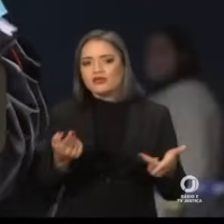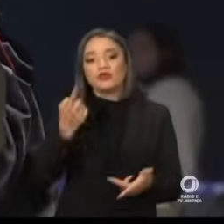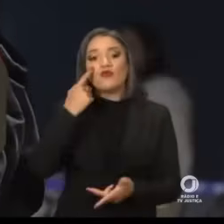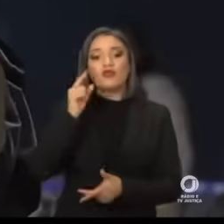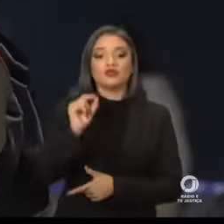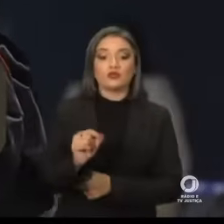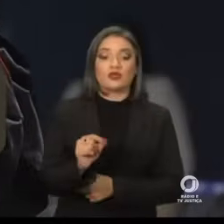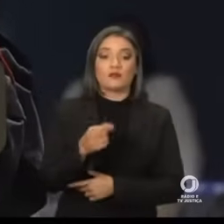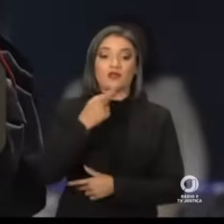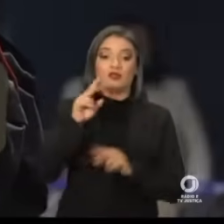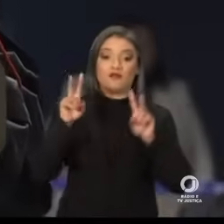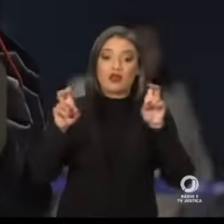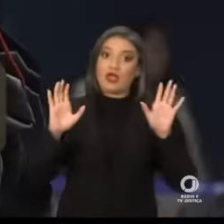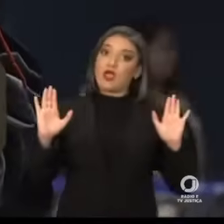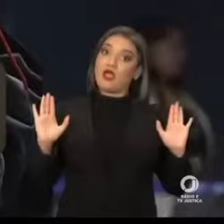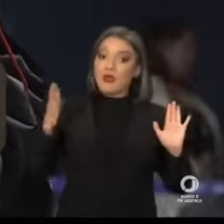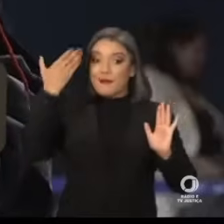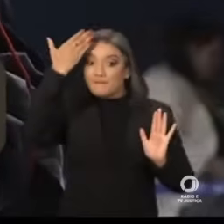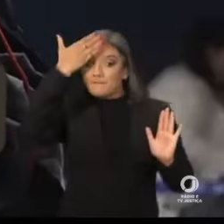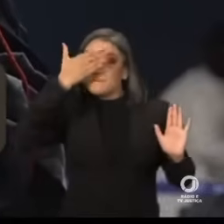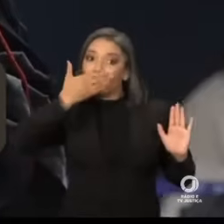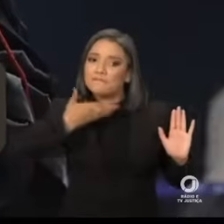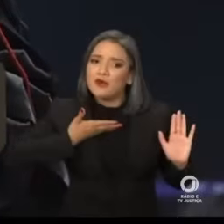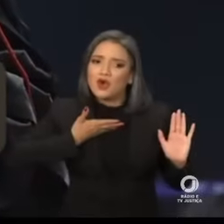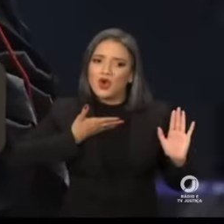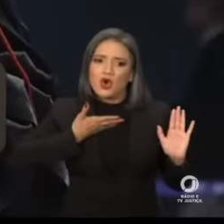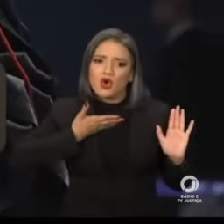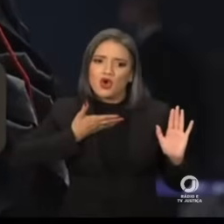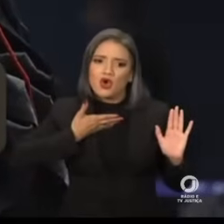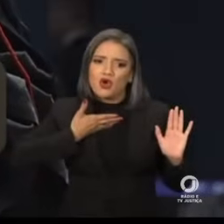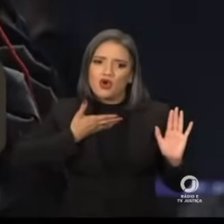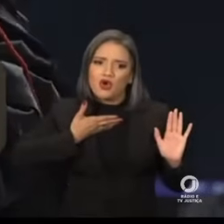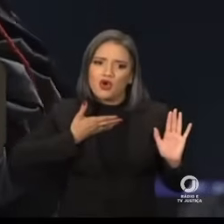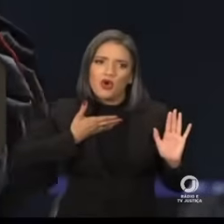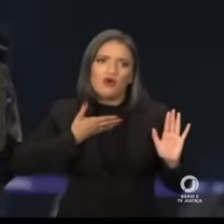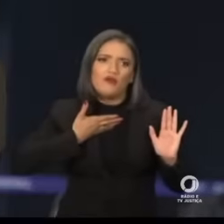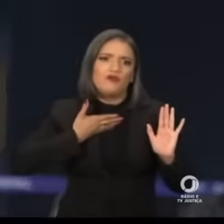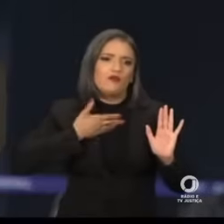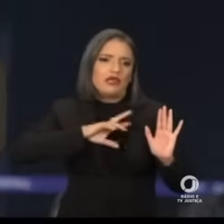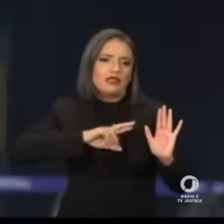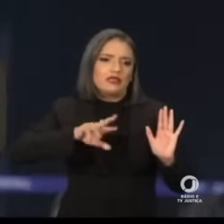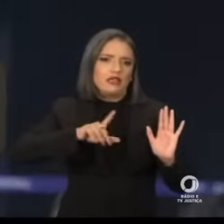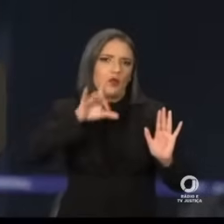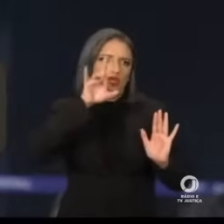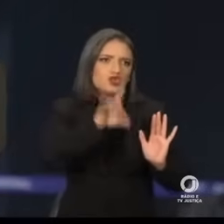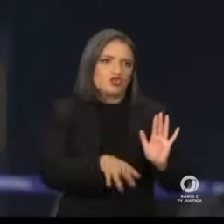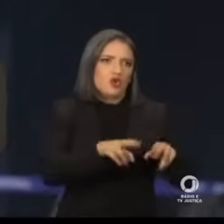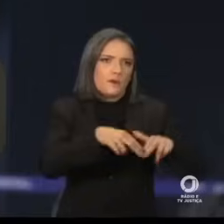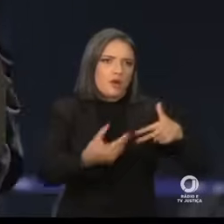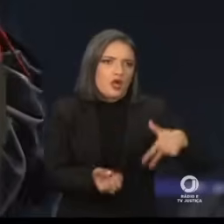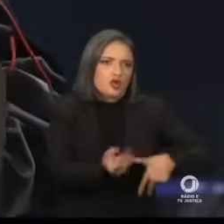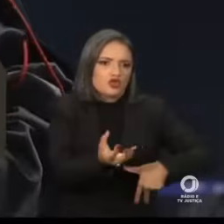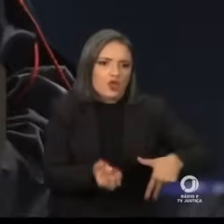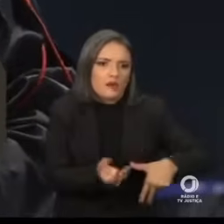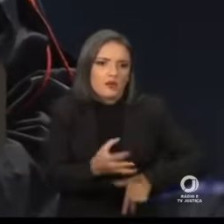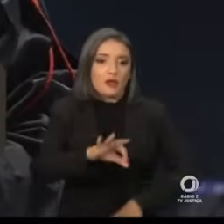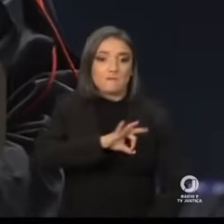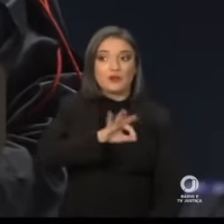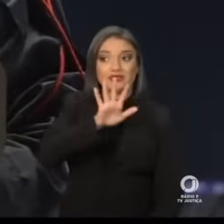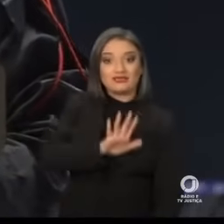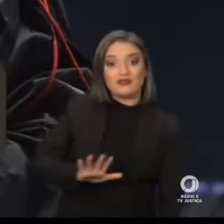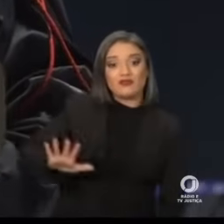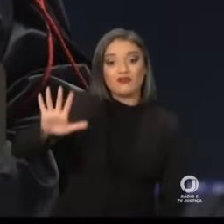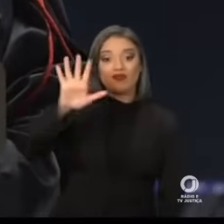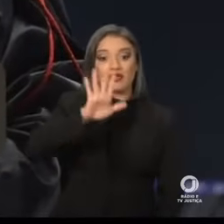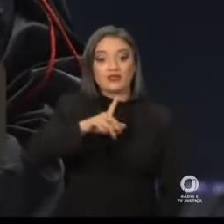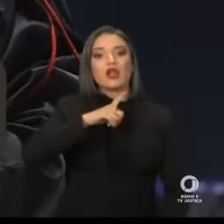tratar-se o seguinte: não, a prova independe do colaborador. A prova independe do colaborador. A Polícia Federal tem